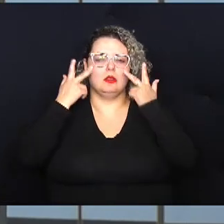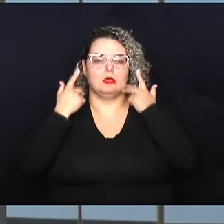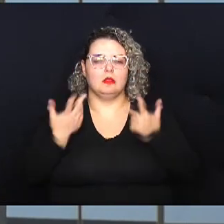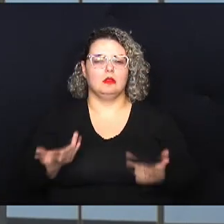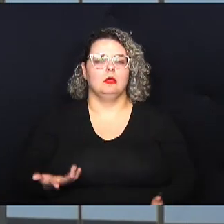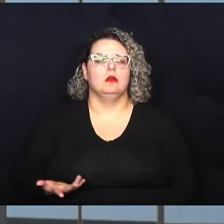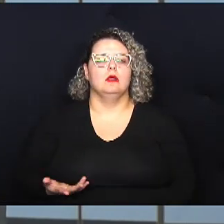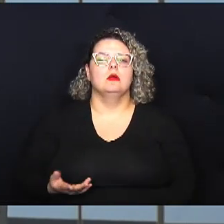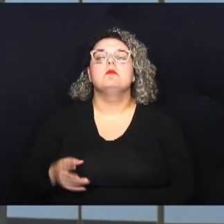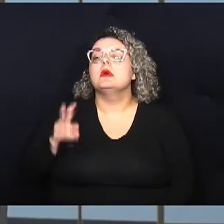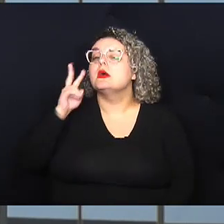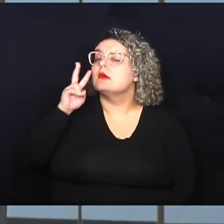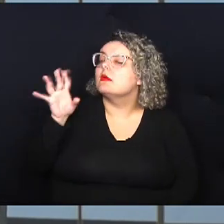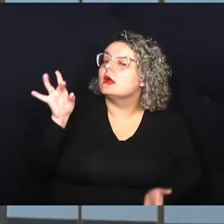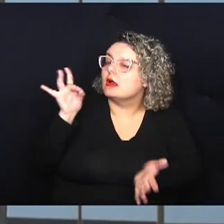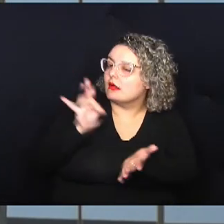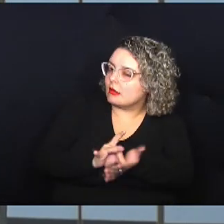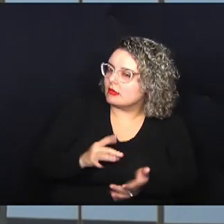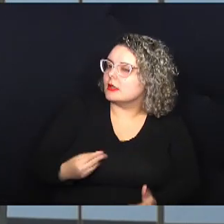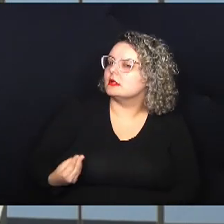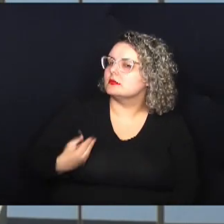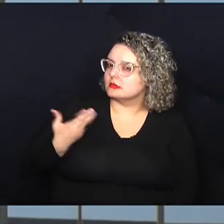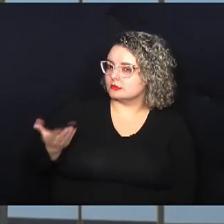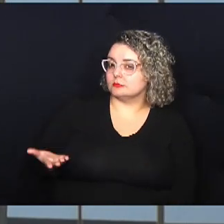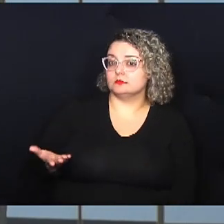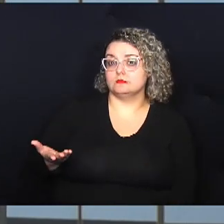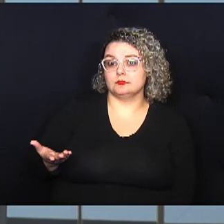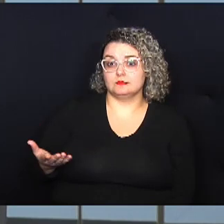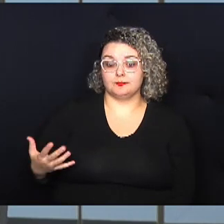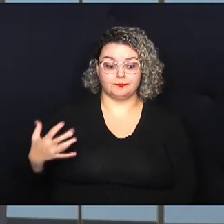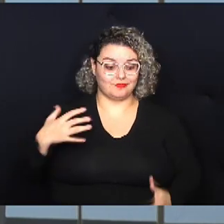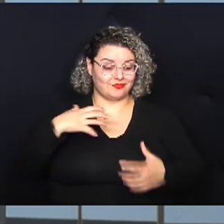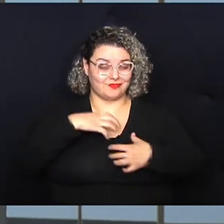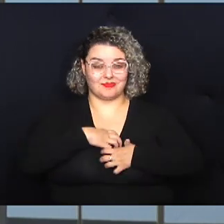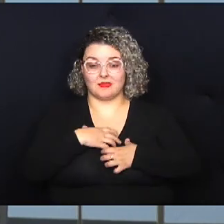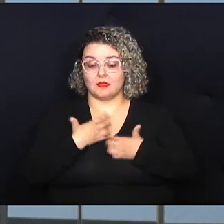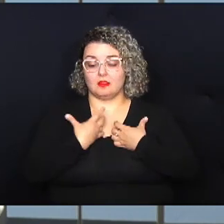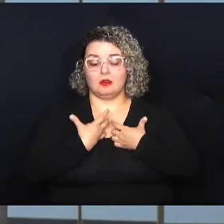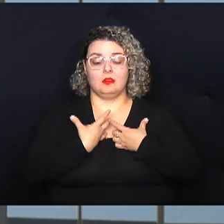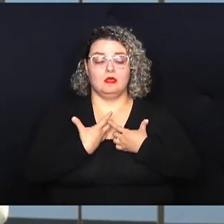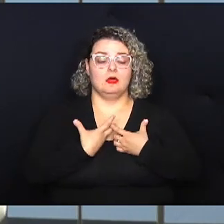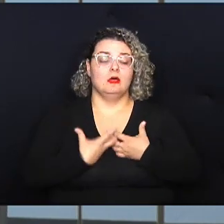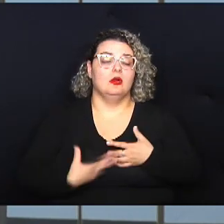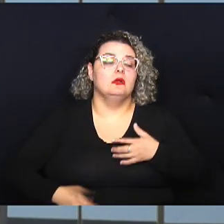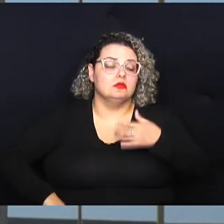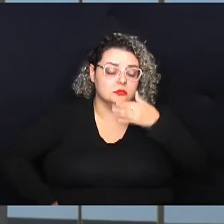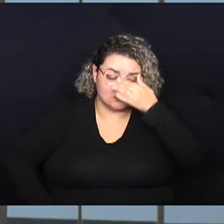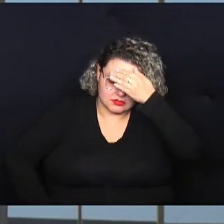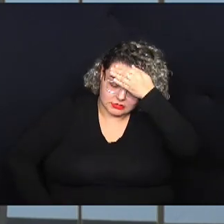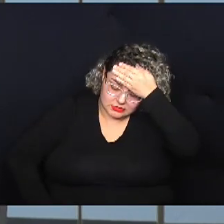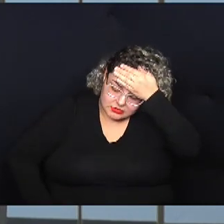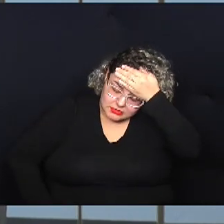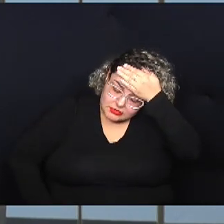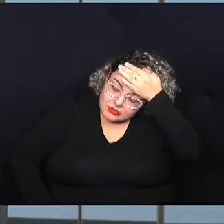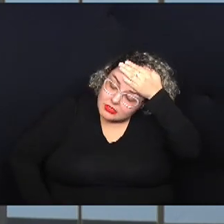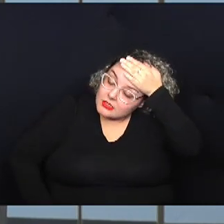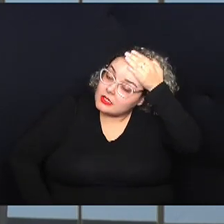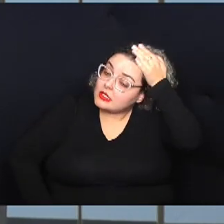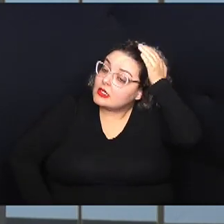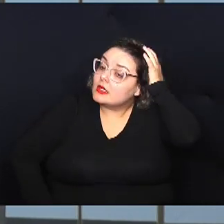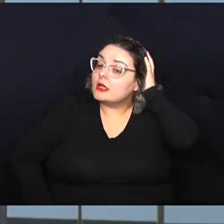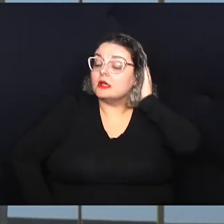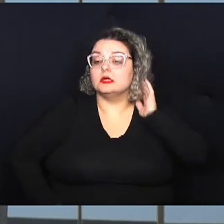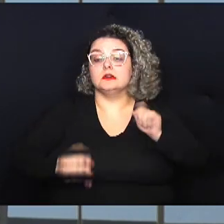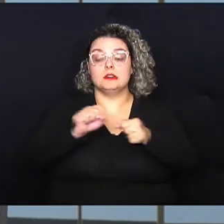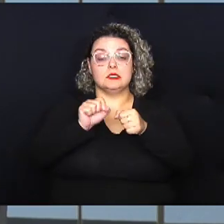Lindo, né? Mas vai ver a vida daquela pessoa, entendeu? Aquela pessoa emocionalmente ela está exausta. Ela está fazendo aquilo para ganhar mesmo Ibope, e não é isso